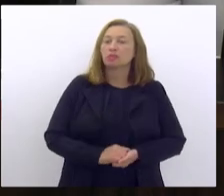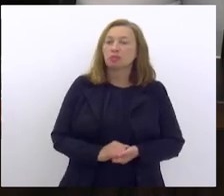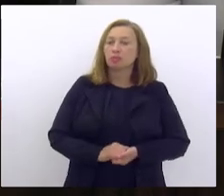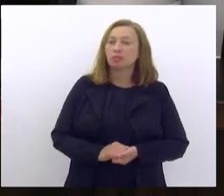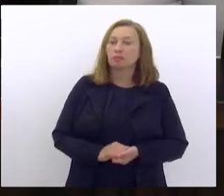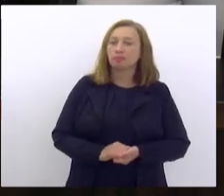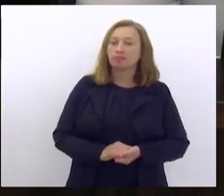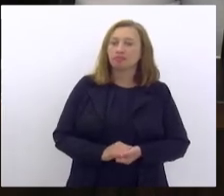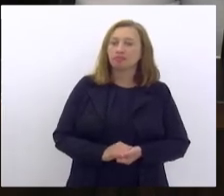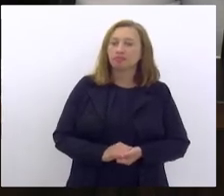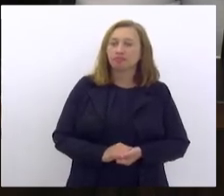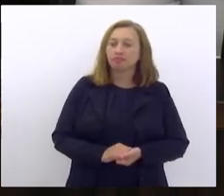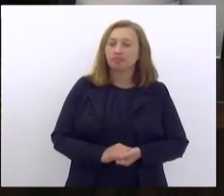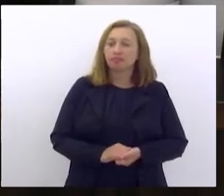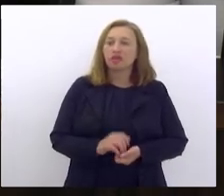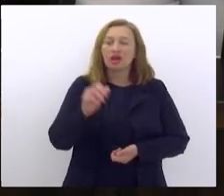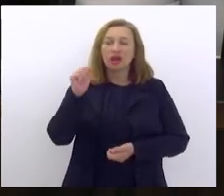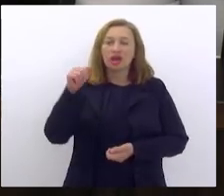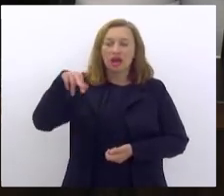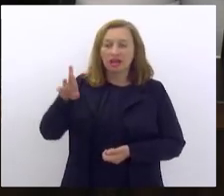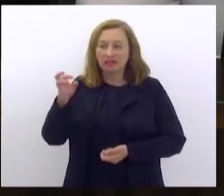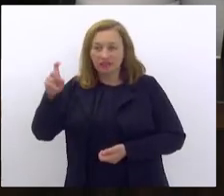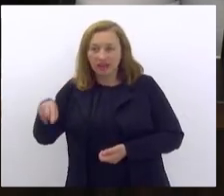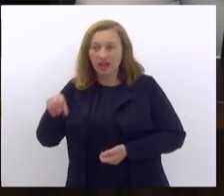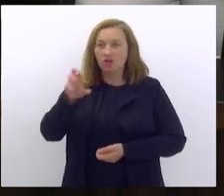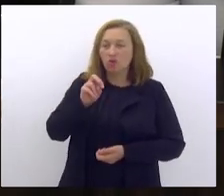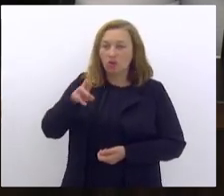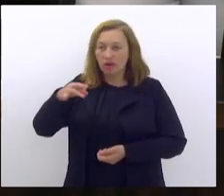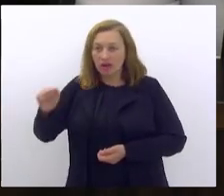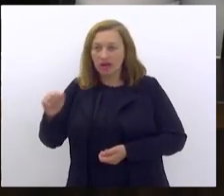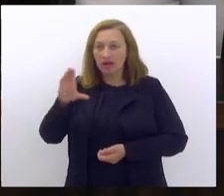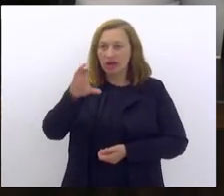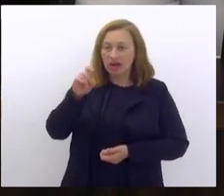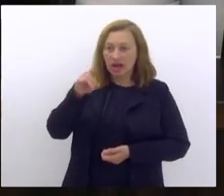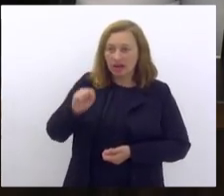Financeira e Controle, André Correia, Carlos Macedo.